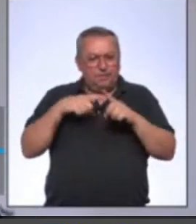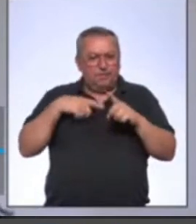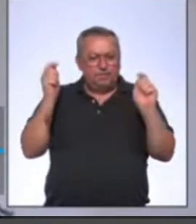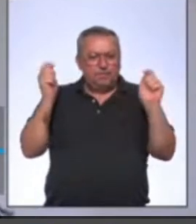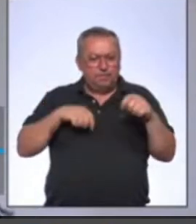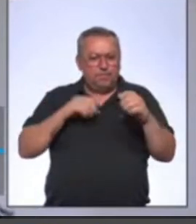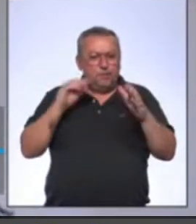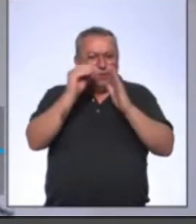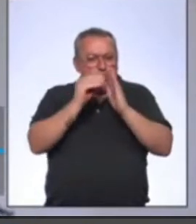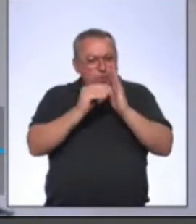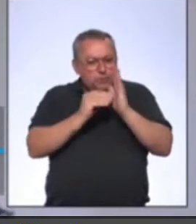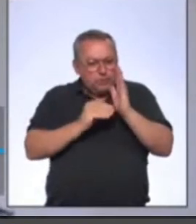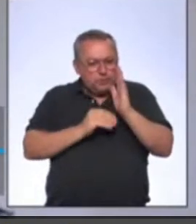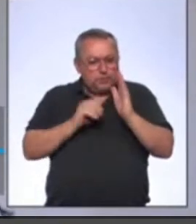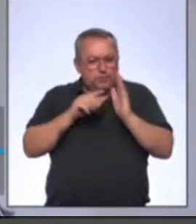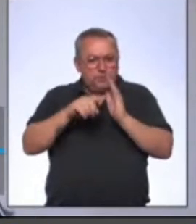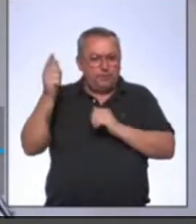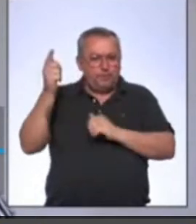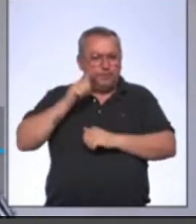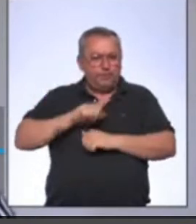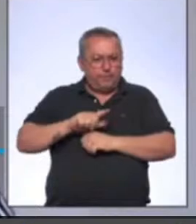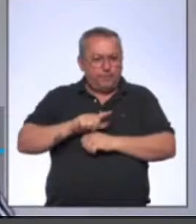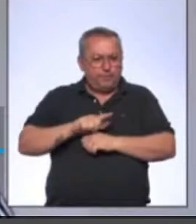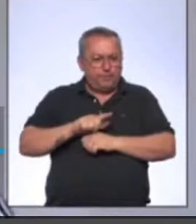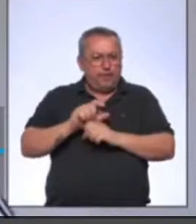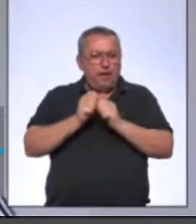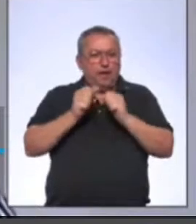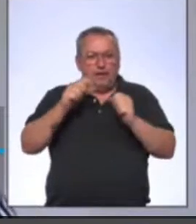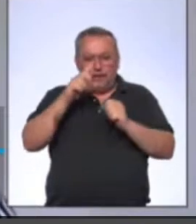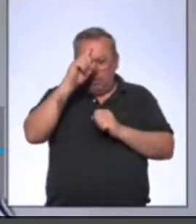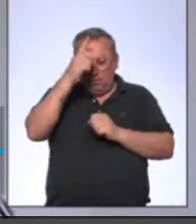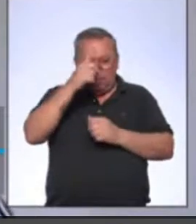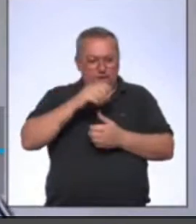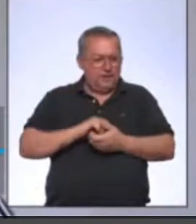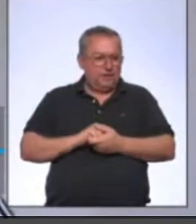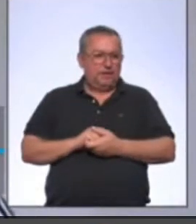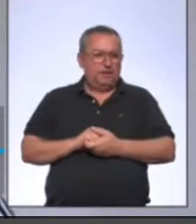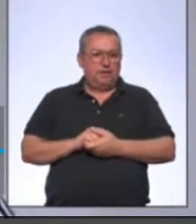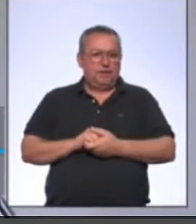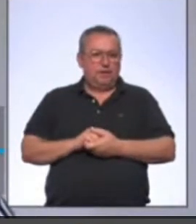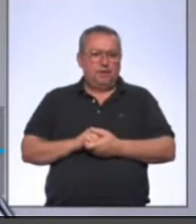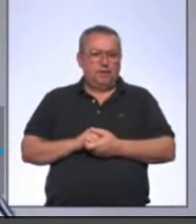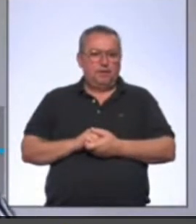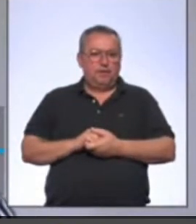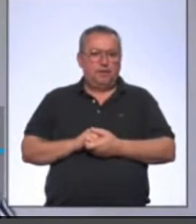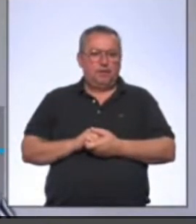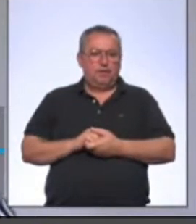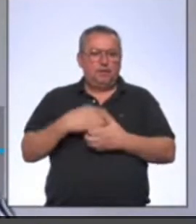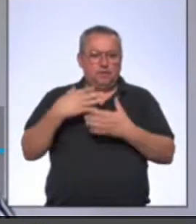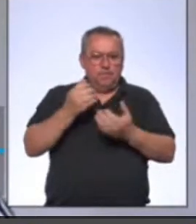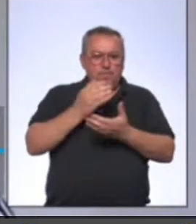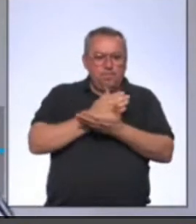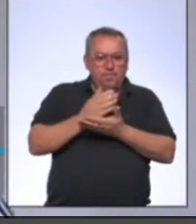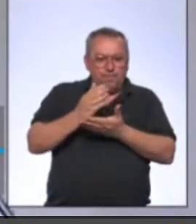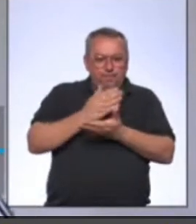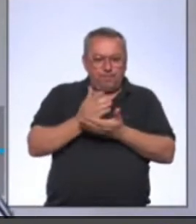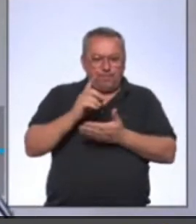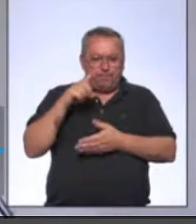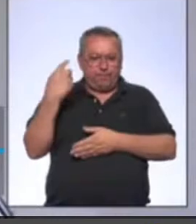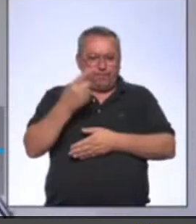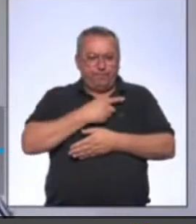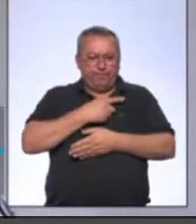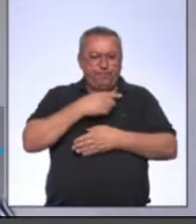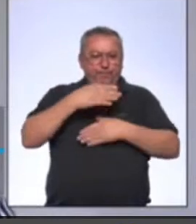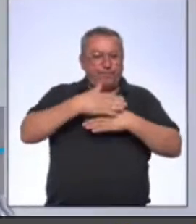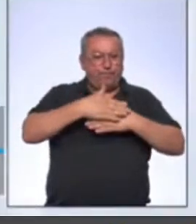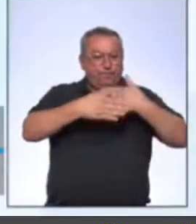para encaixá-los aí, para que vocês saiam sem dúvidas. Então, vamos iniciar com o nosso PPT.